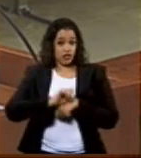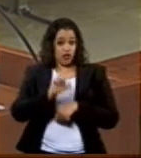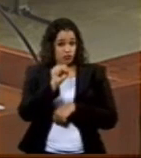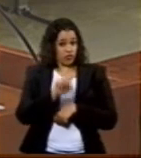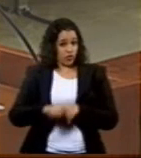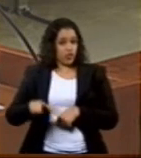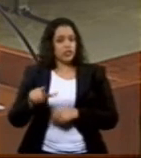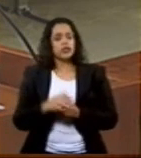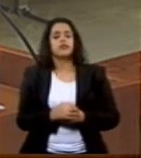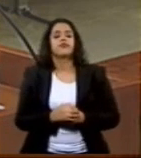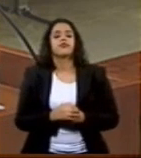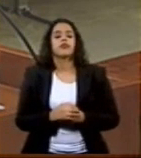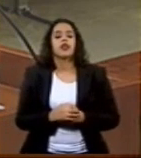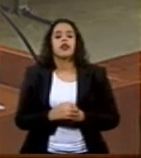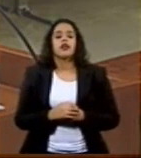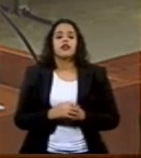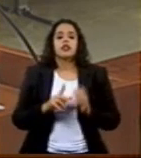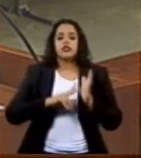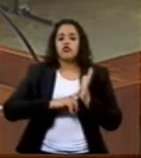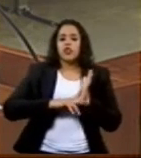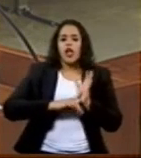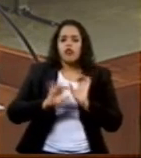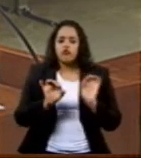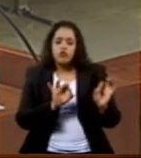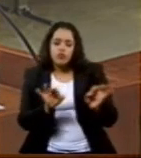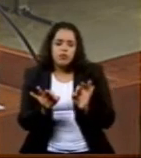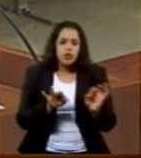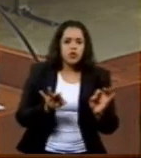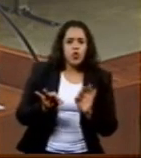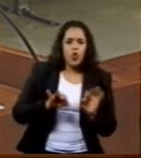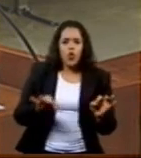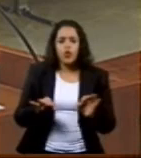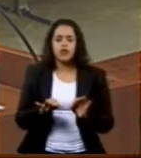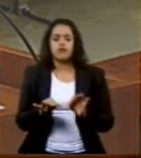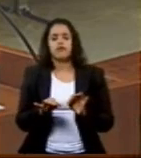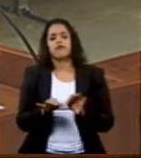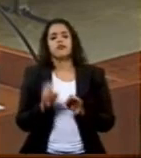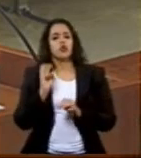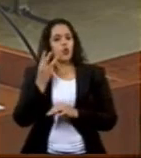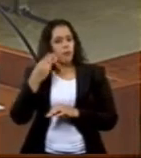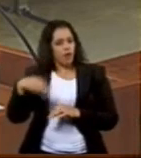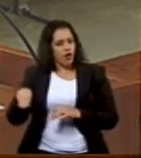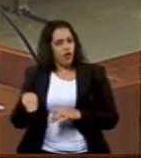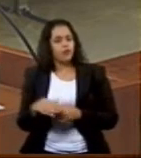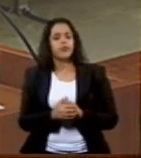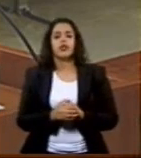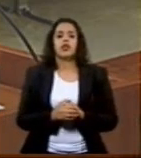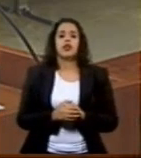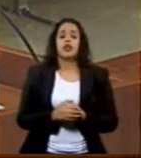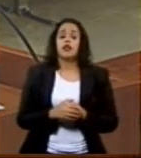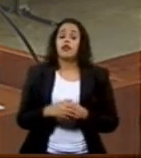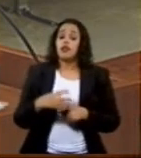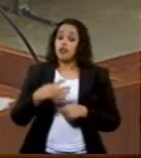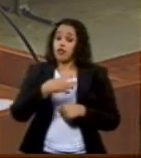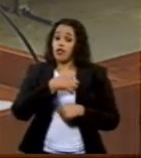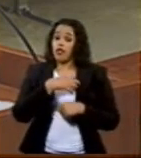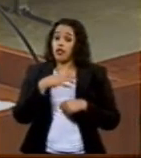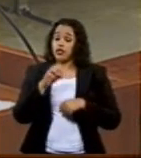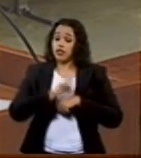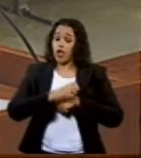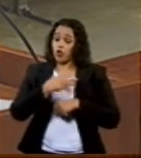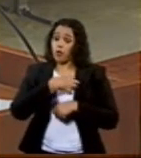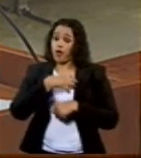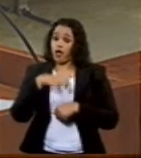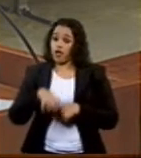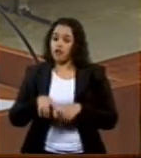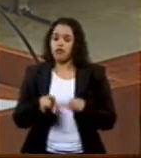dos arrumadores e conferentes de São Luís do Maranhão, aos sindicatos estivadores de Ilhéus, na Bahia, e aos sindicatos de